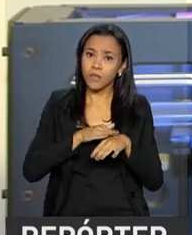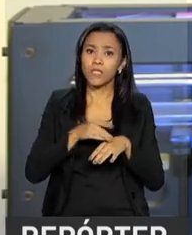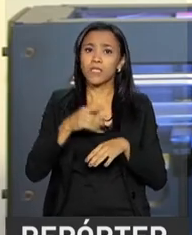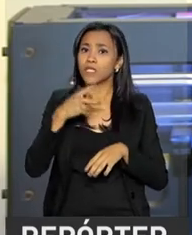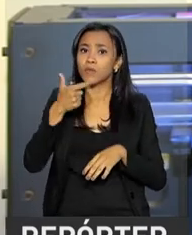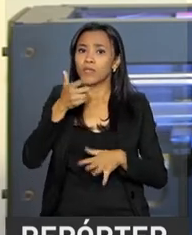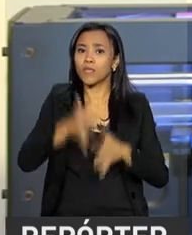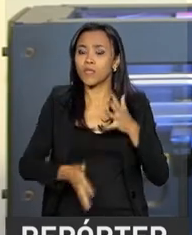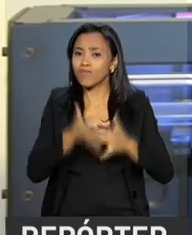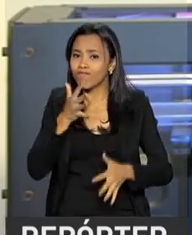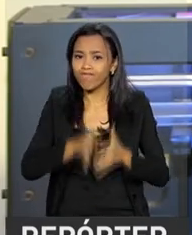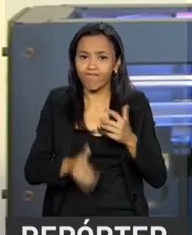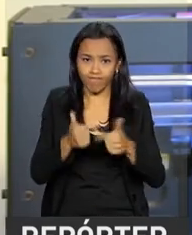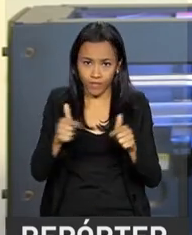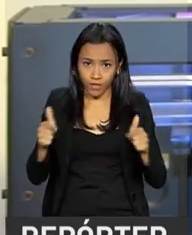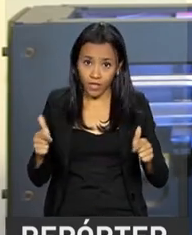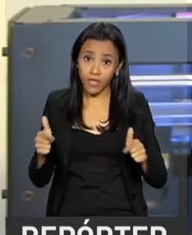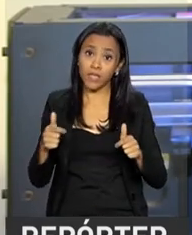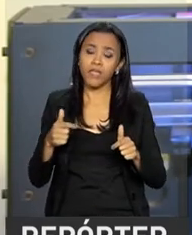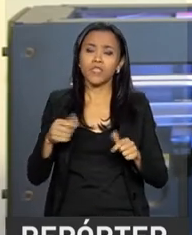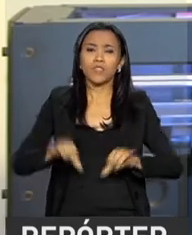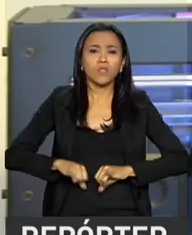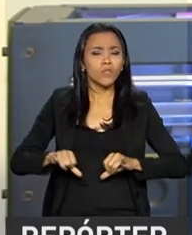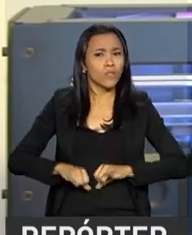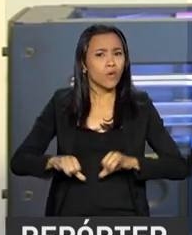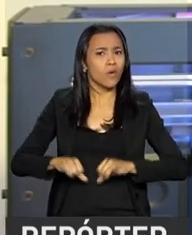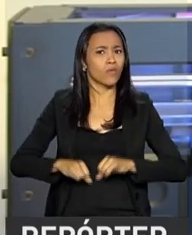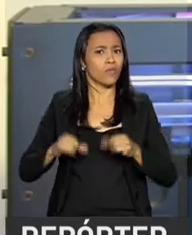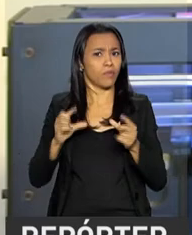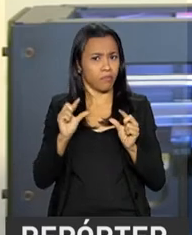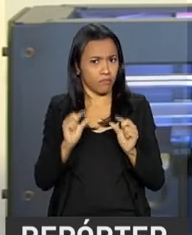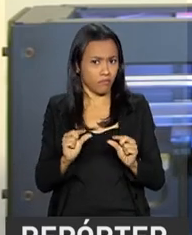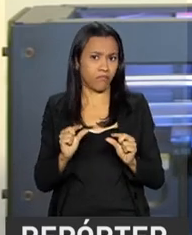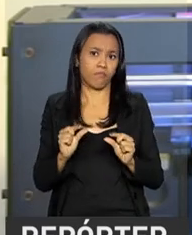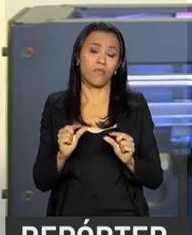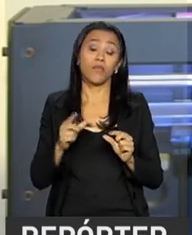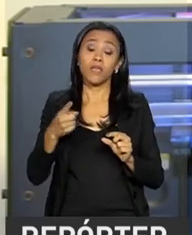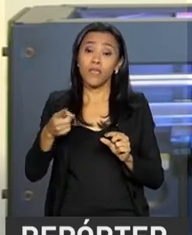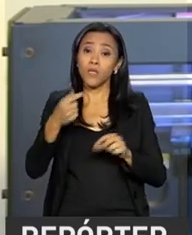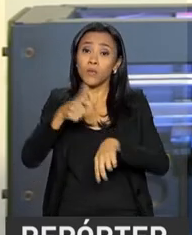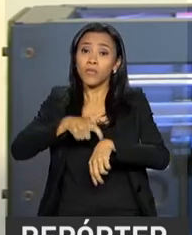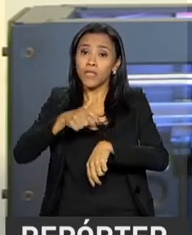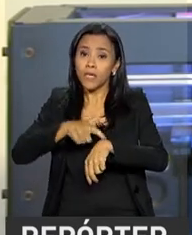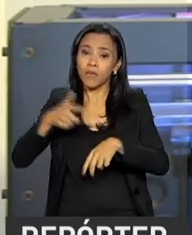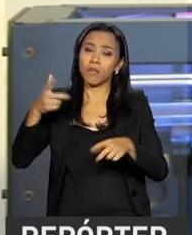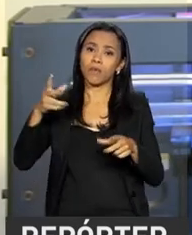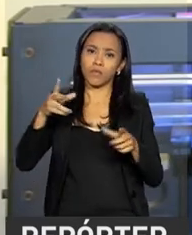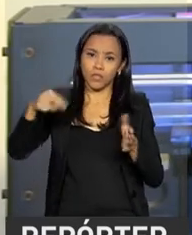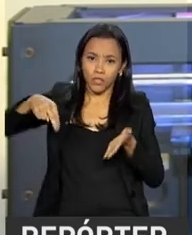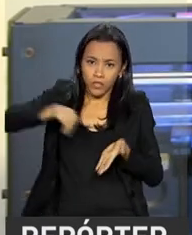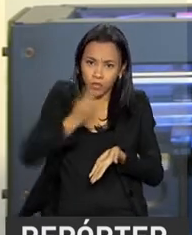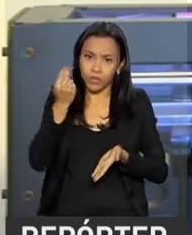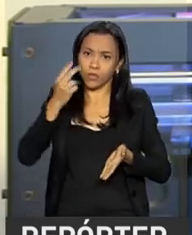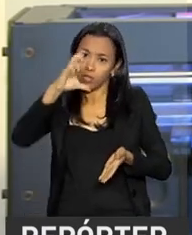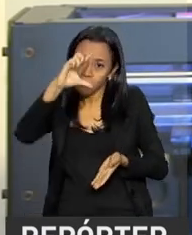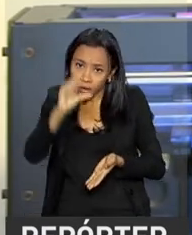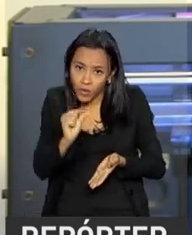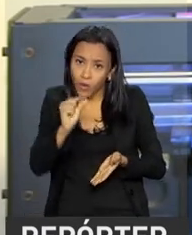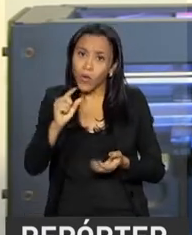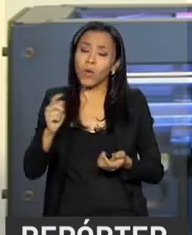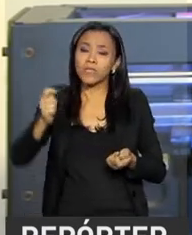a outra coisa se você agride menos o do ers o tempo cirúrgico anos'' primeira chance que foi uma transfusão